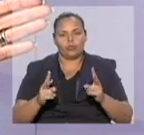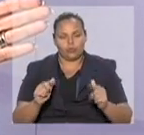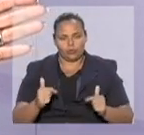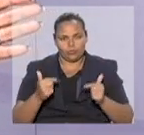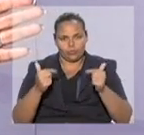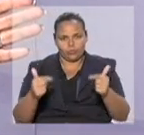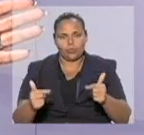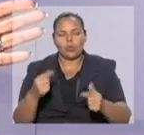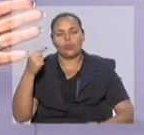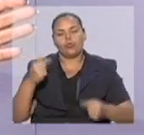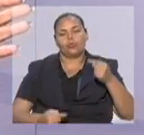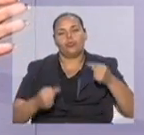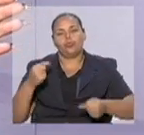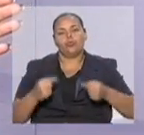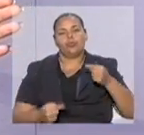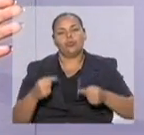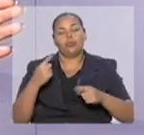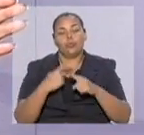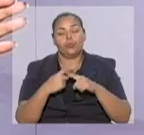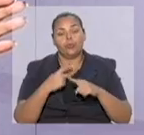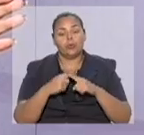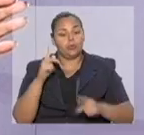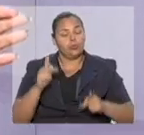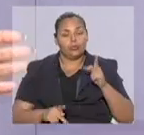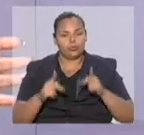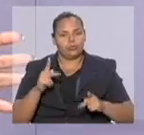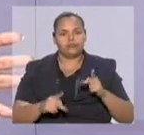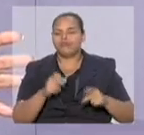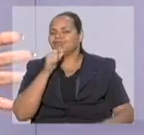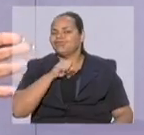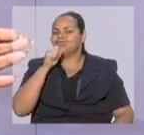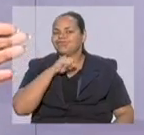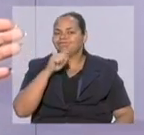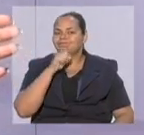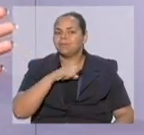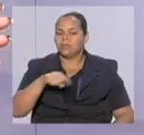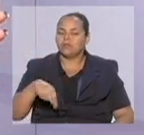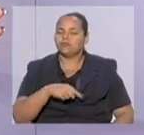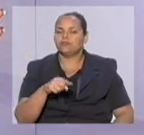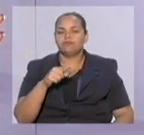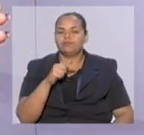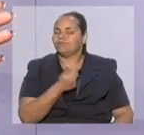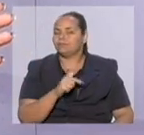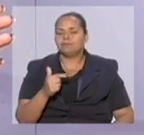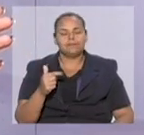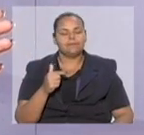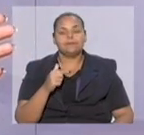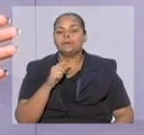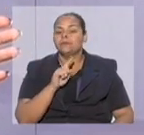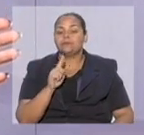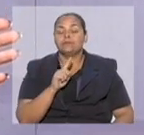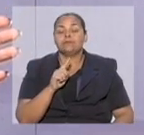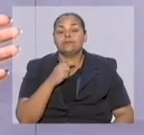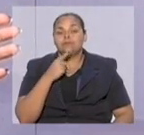continuemos avançando nessa política. Porque a população está envelhecendo e a gente ainda não